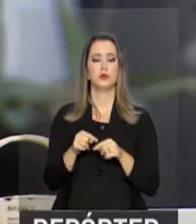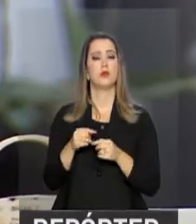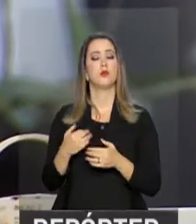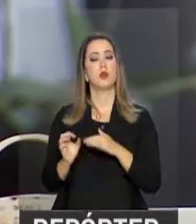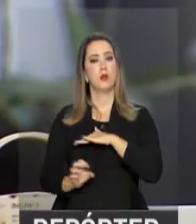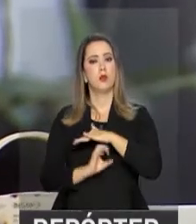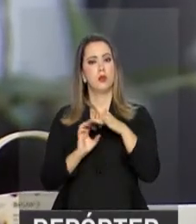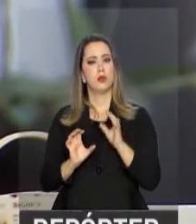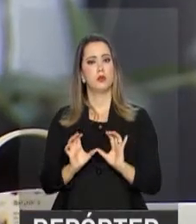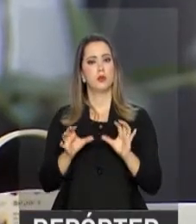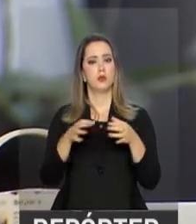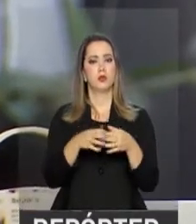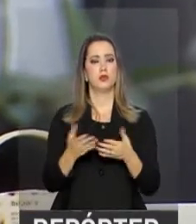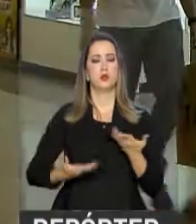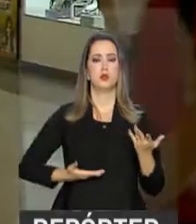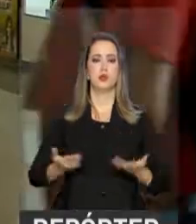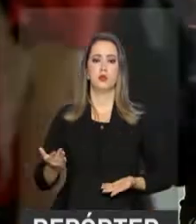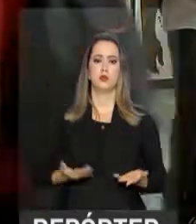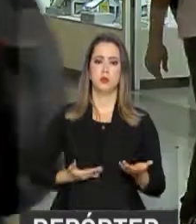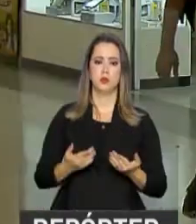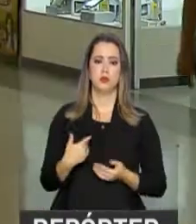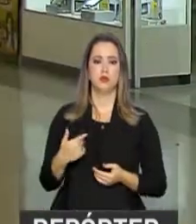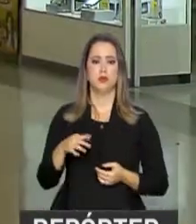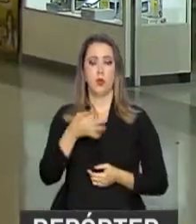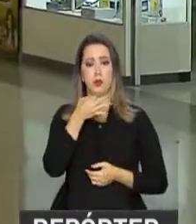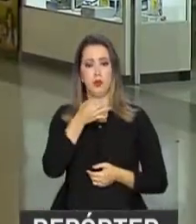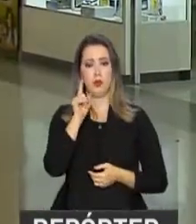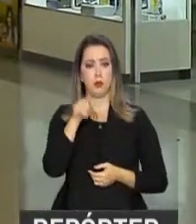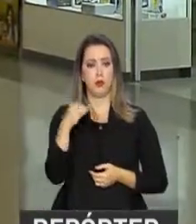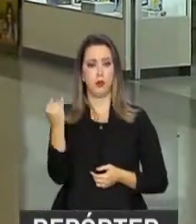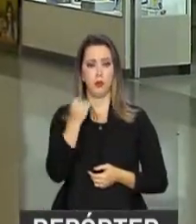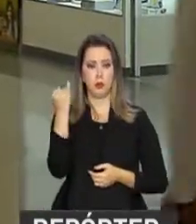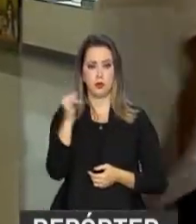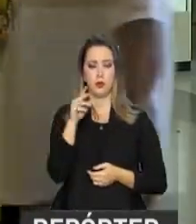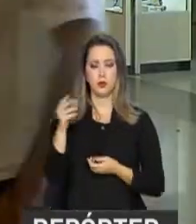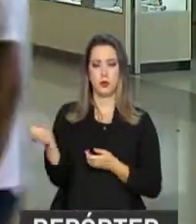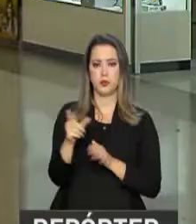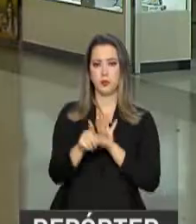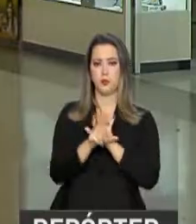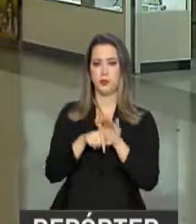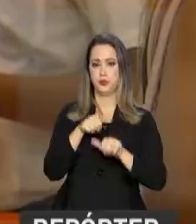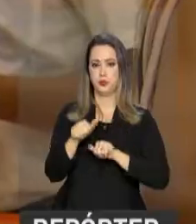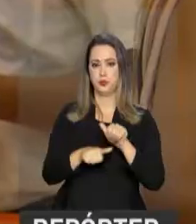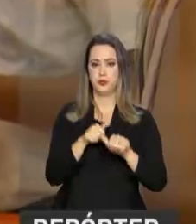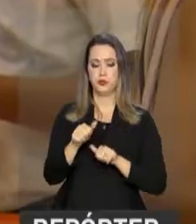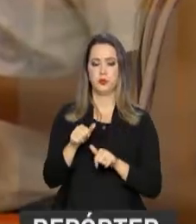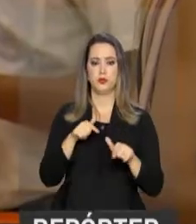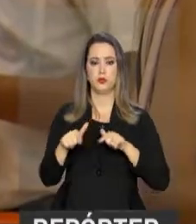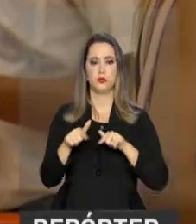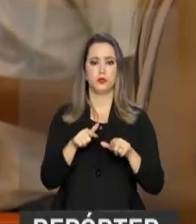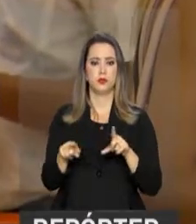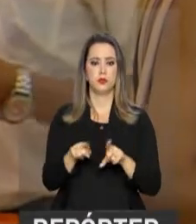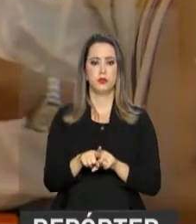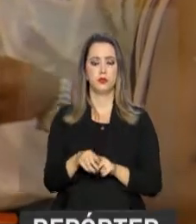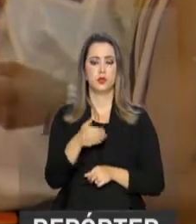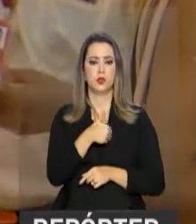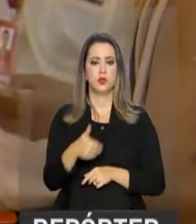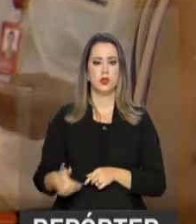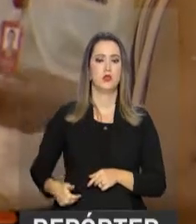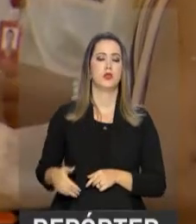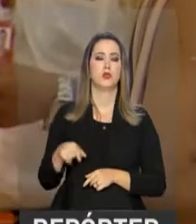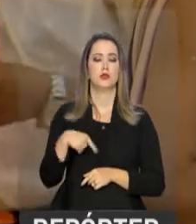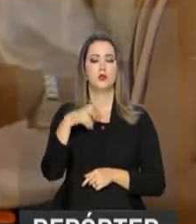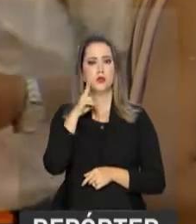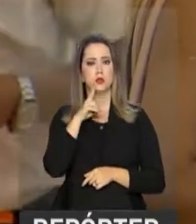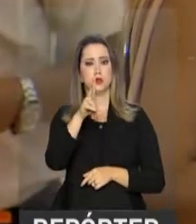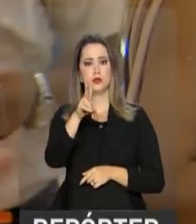que atuam no segmento de serviços considera importante a recente reforma trabalhista e o governo considera que o apoio